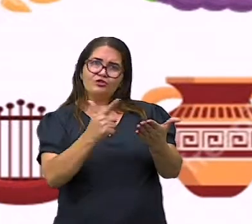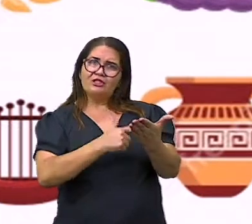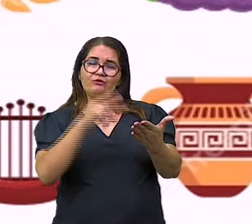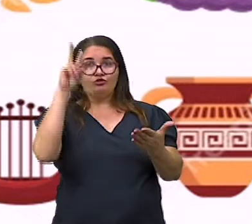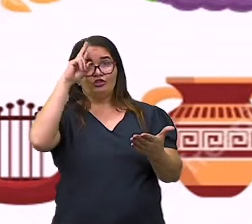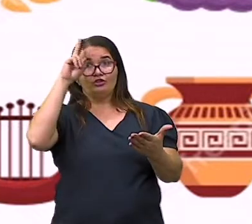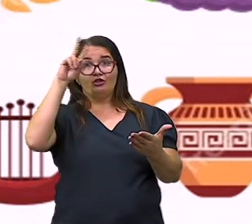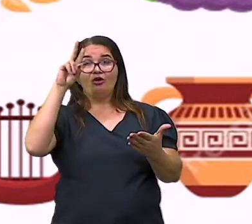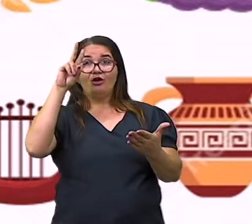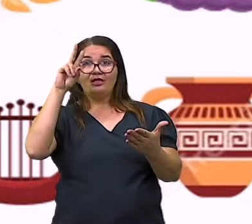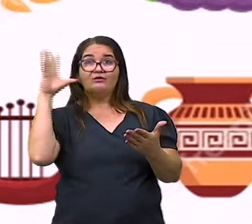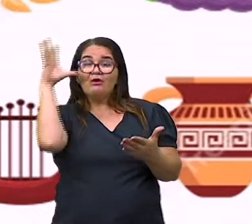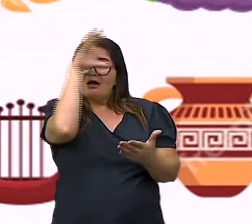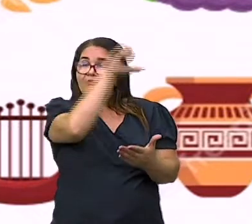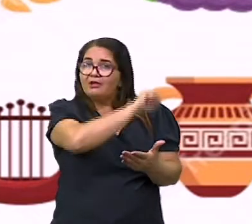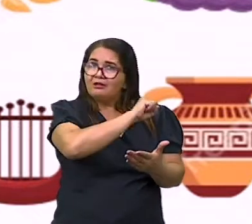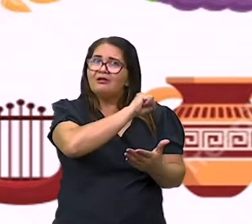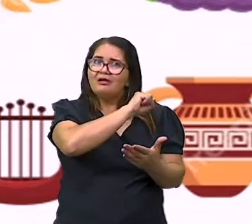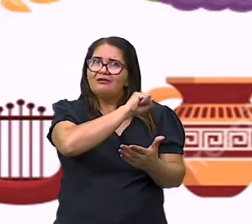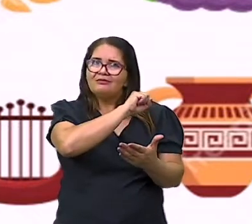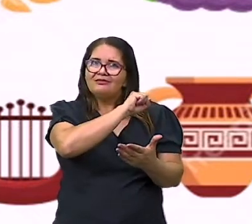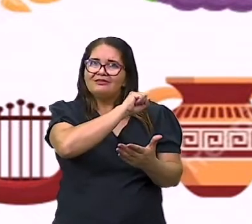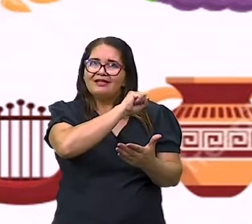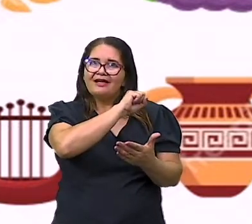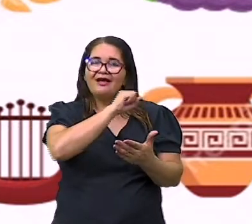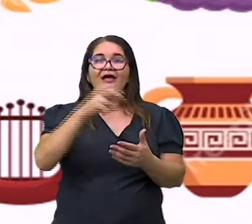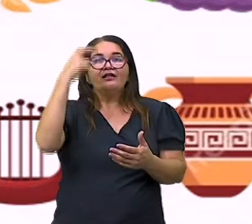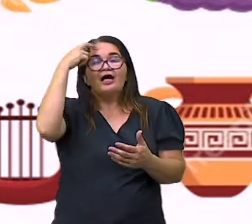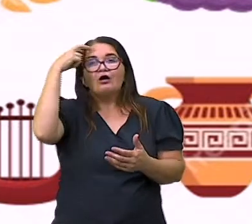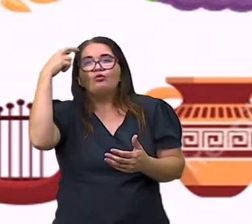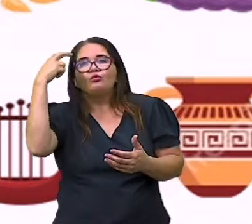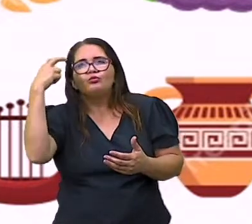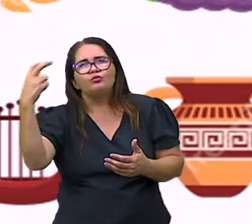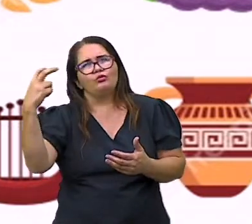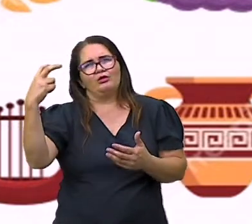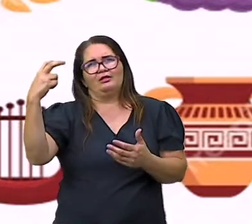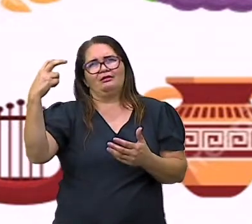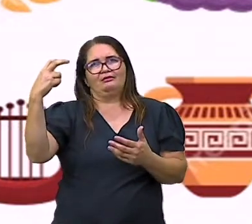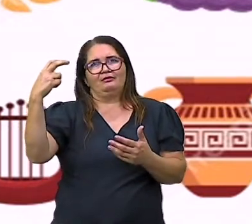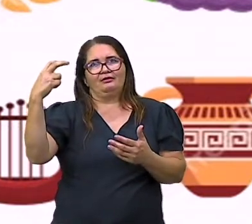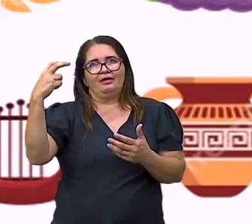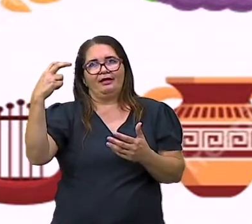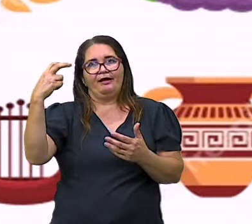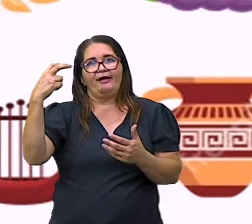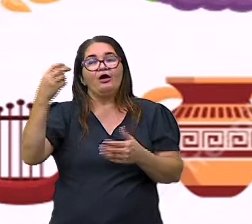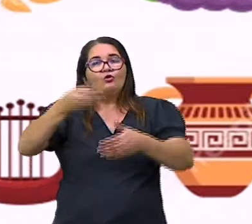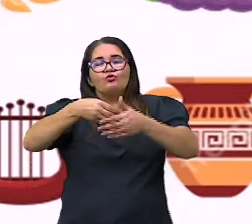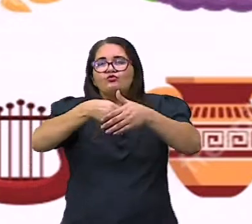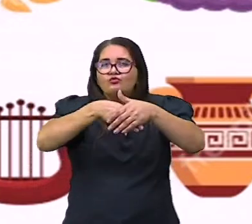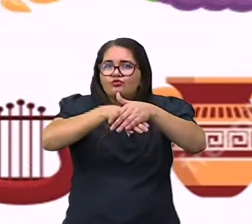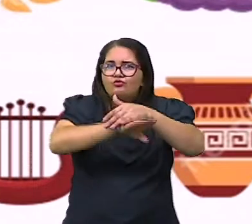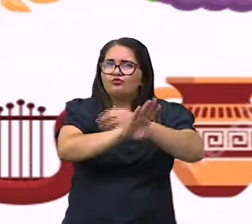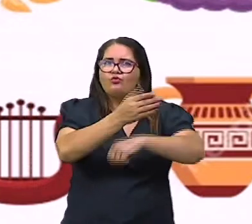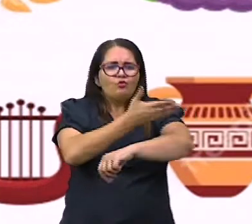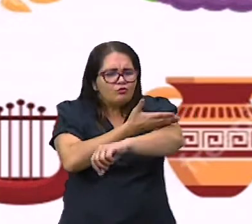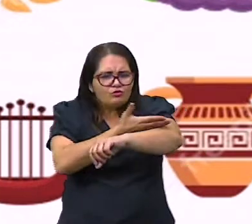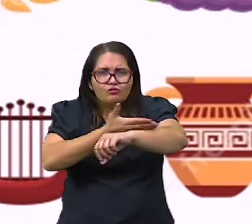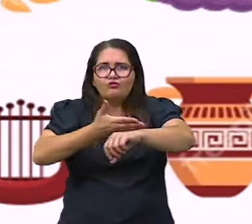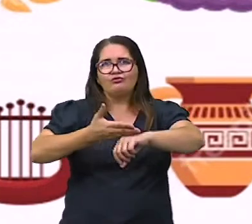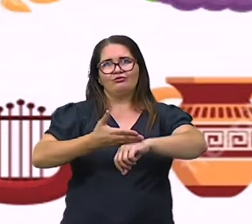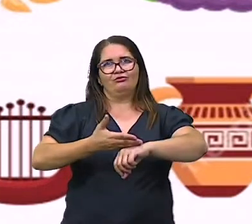pelo florescimento da cultura grega, como a filosofia. Esse período presenciou